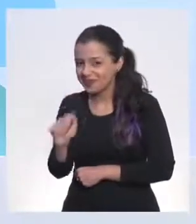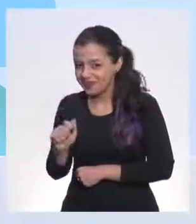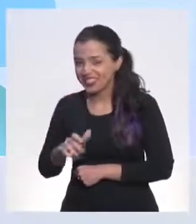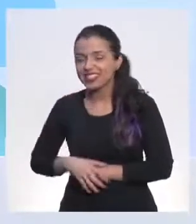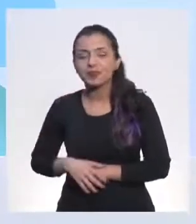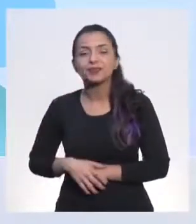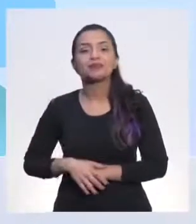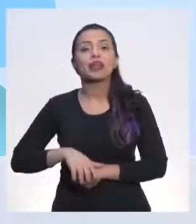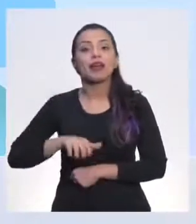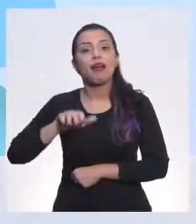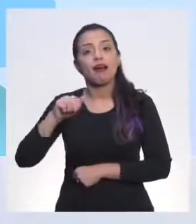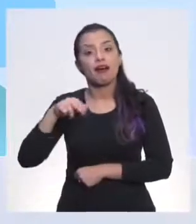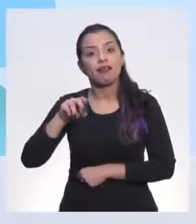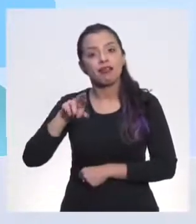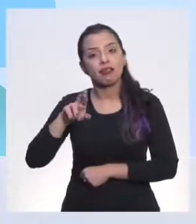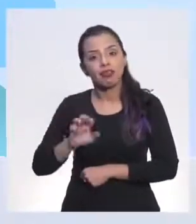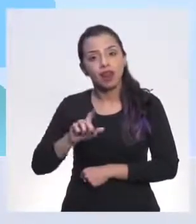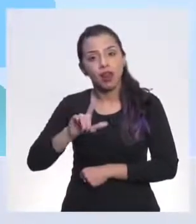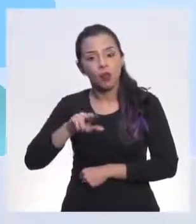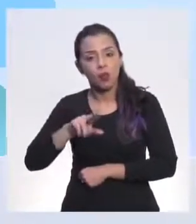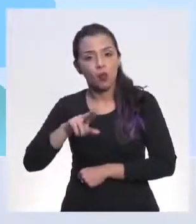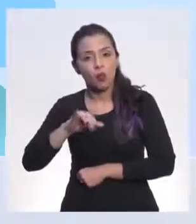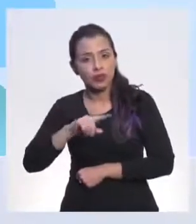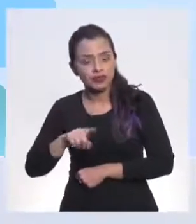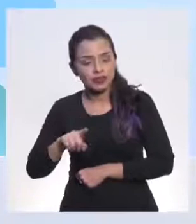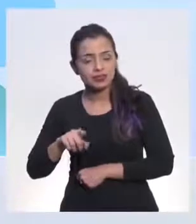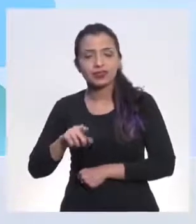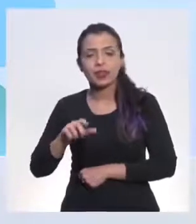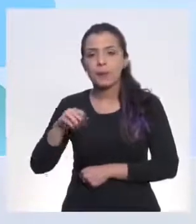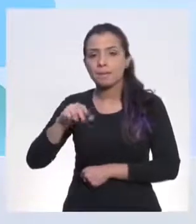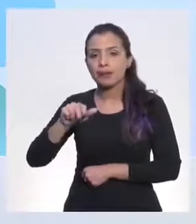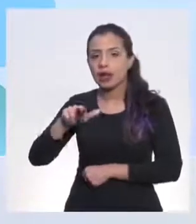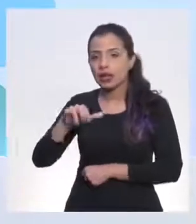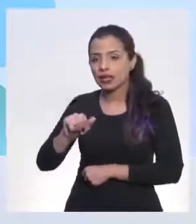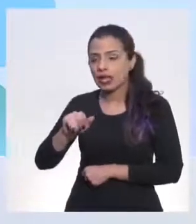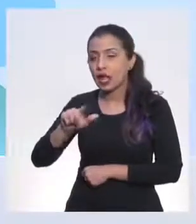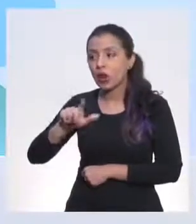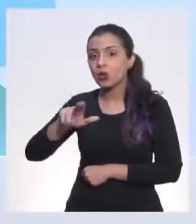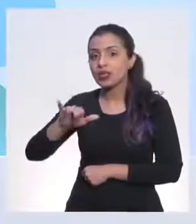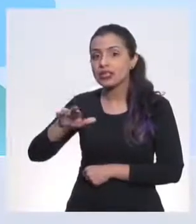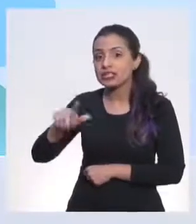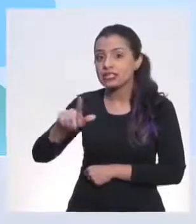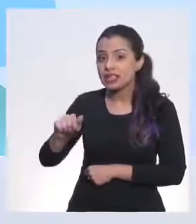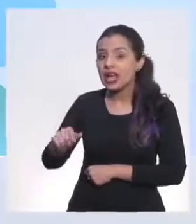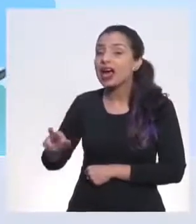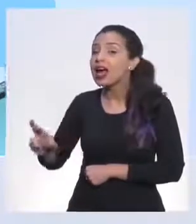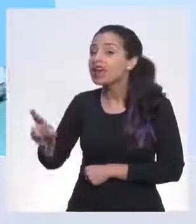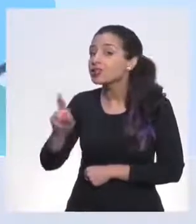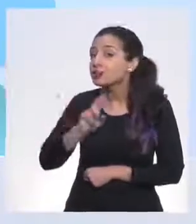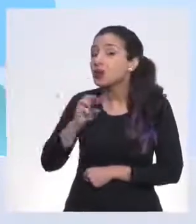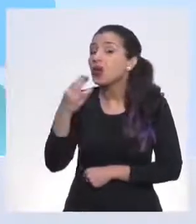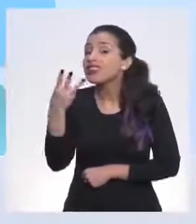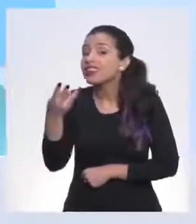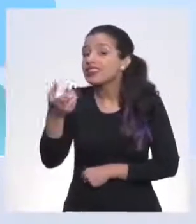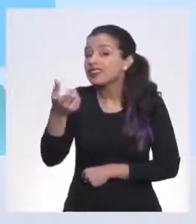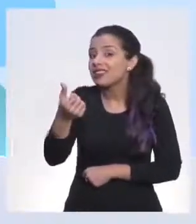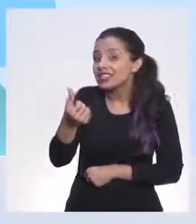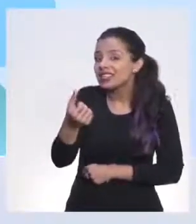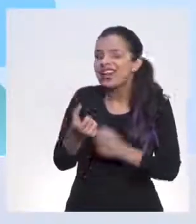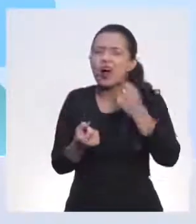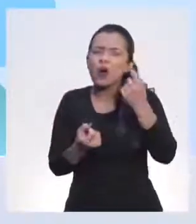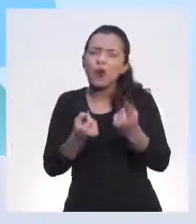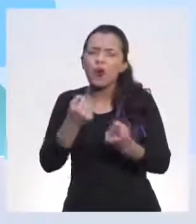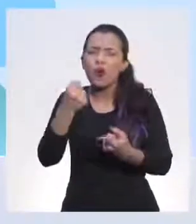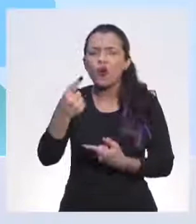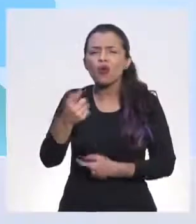André Luiz, Maria Luísa, 36. Ok, Alguns colocaram 24, tem